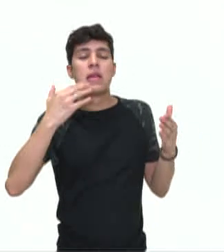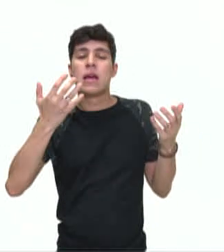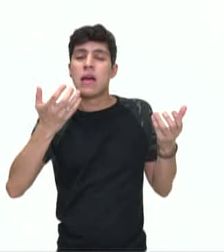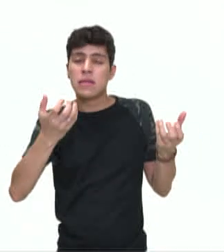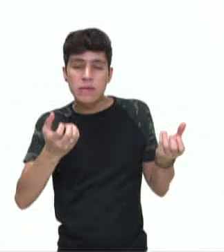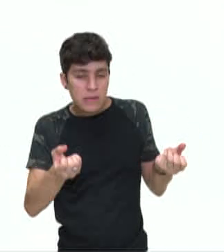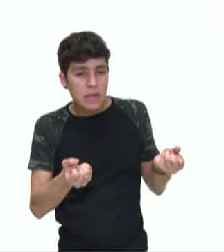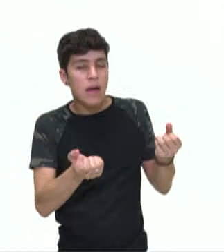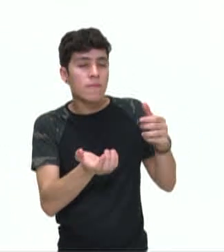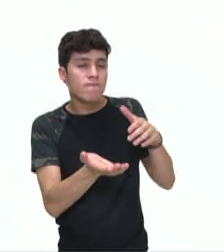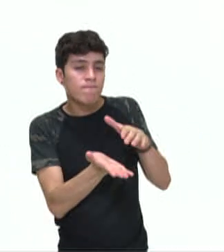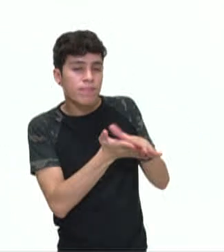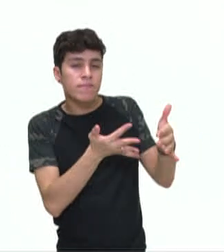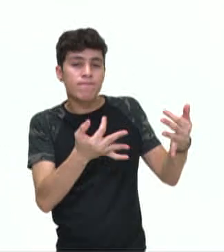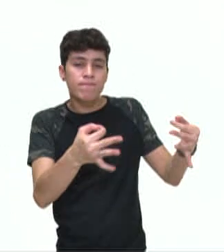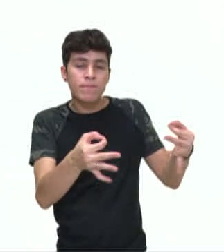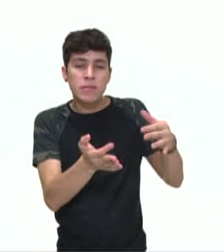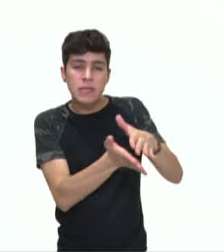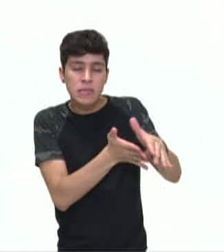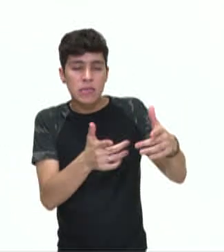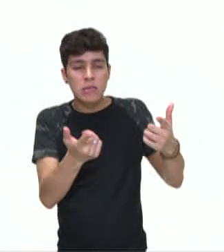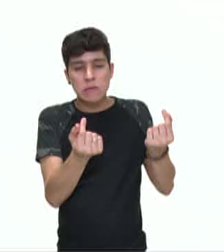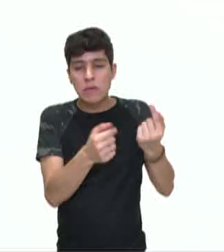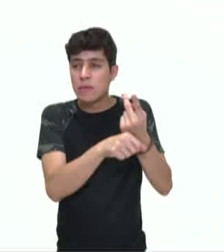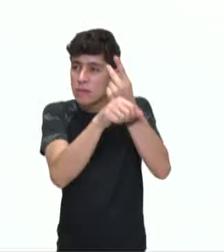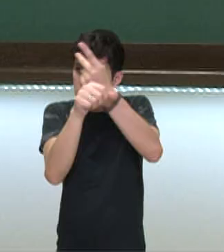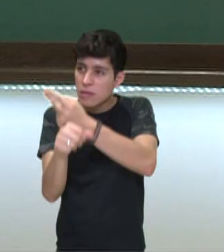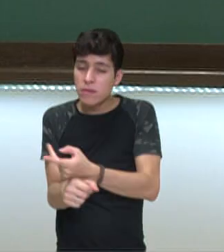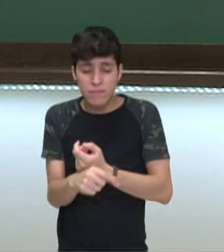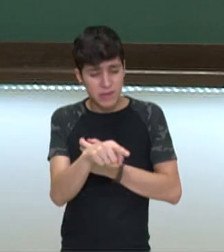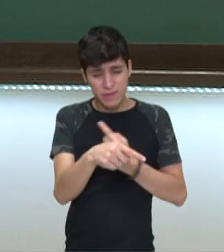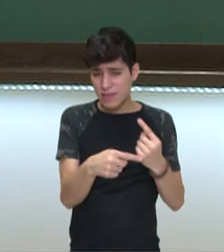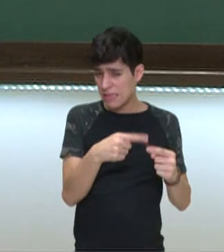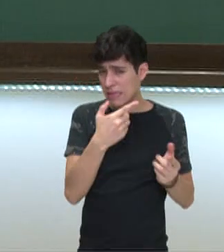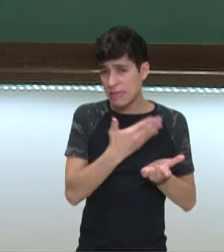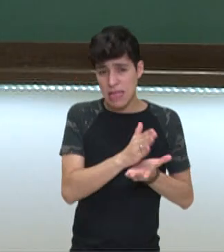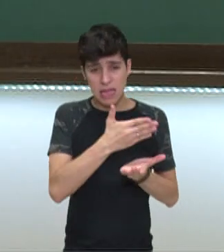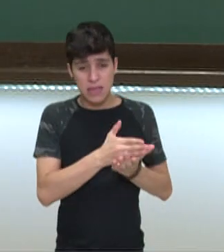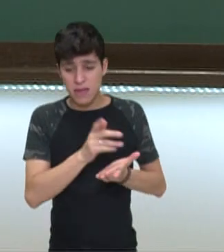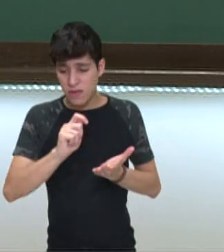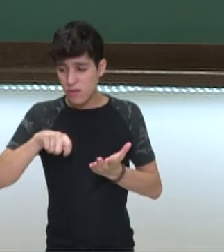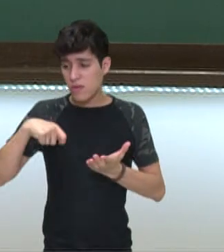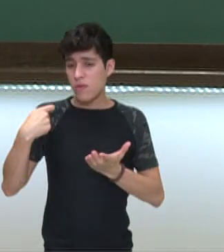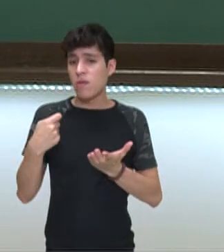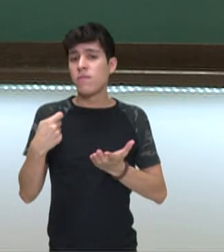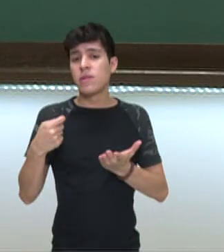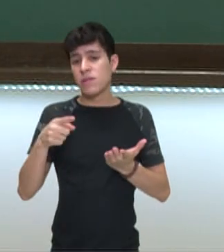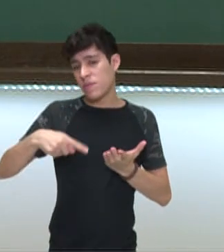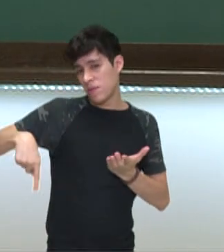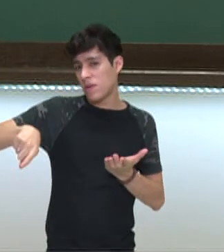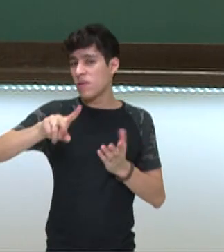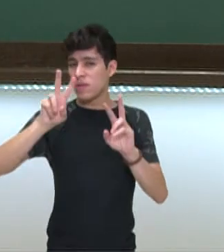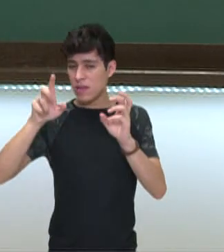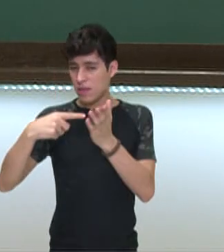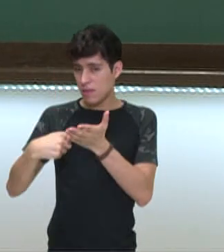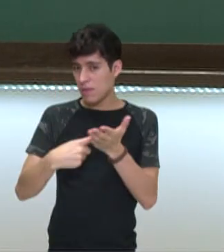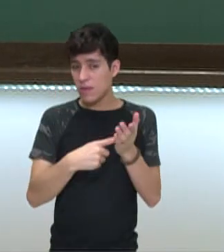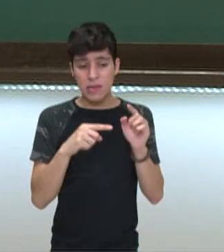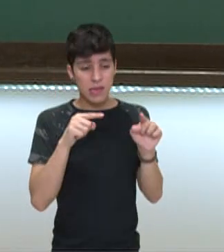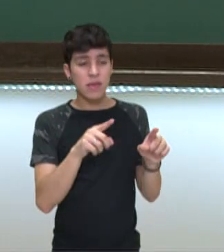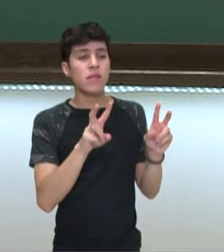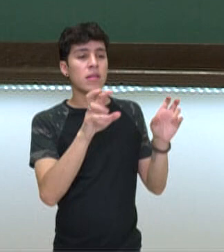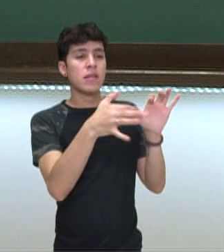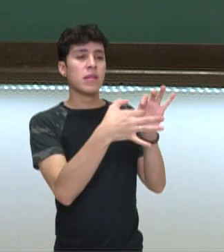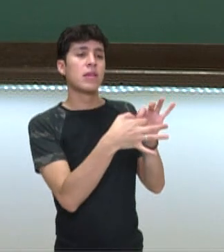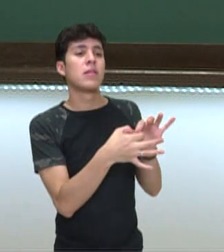do Tesouro com a criação de novas linhas de crédito. Isso aqui não tem nada a ver com o Conselho Taubaté. Na verdade, isso aqui tem a ver com a